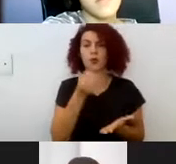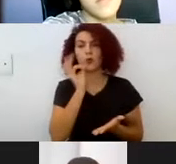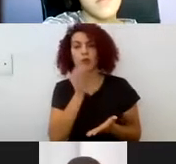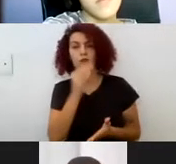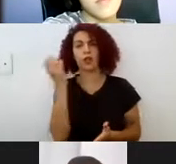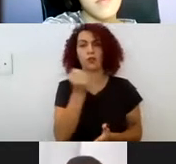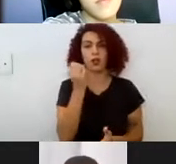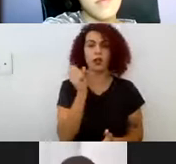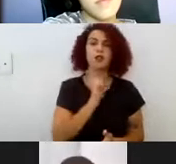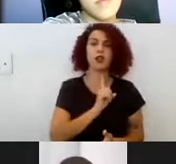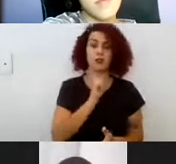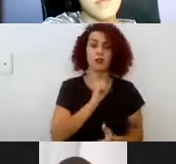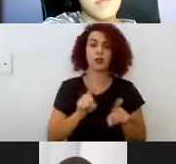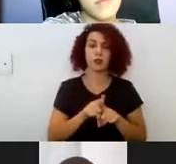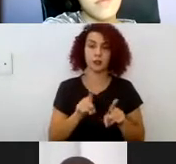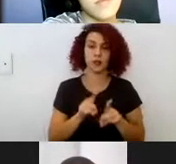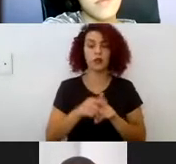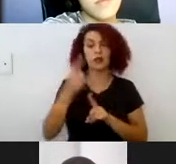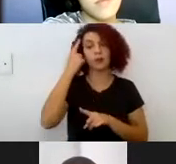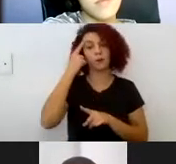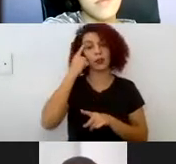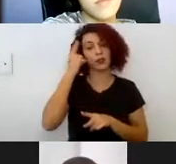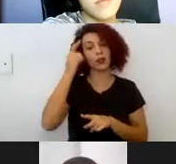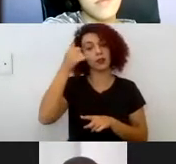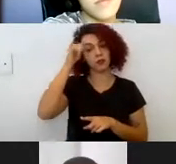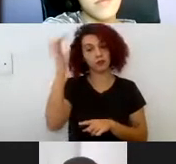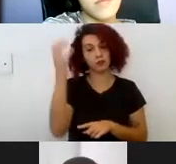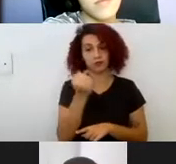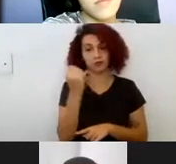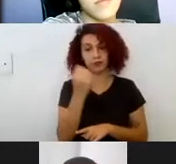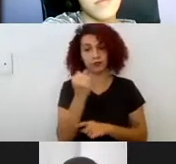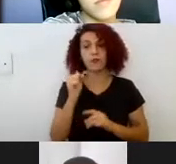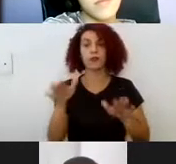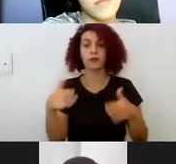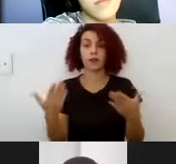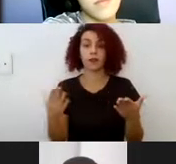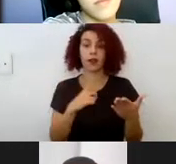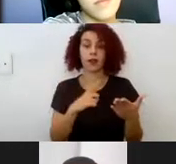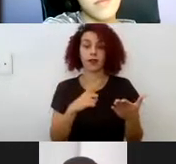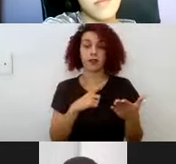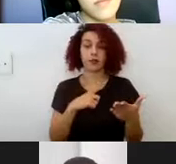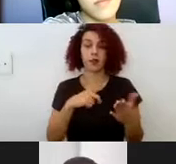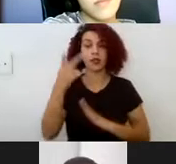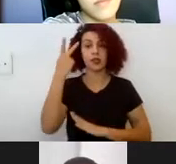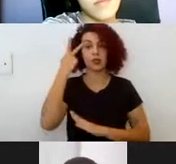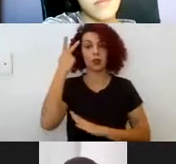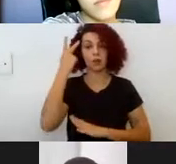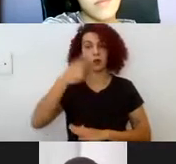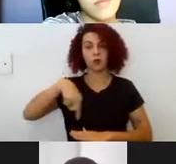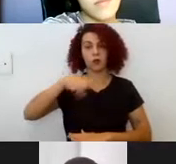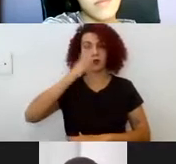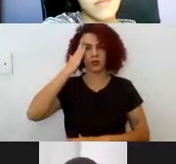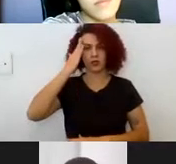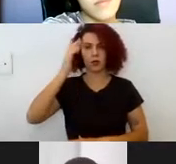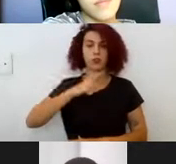de Minas na parte principalmente da produção leiteira e a gente vai ter esse cenário aí de São Paulo se tornar vocês sabem que tinha um